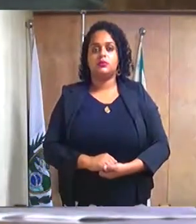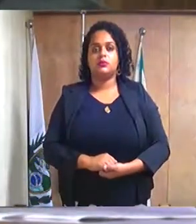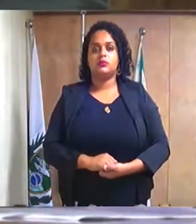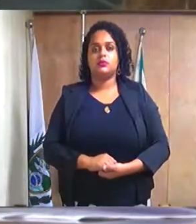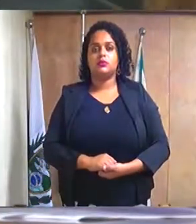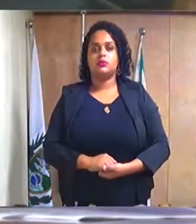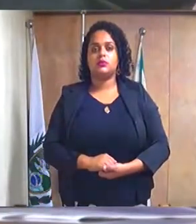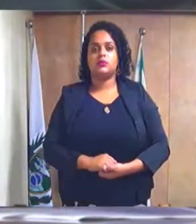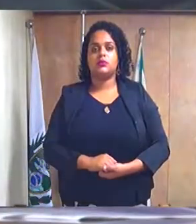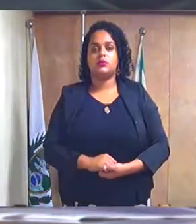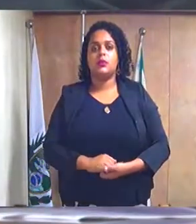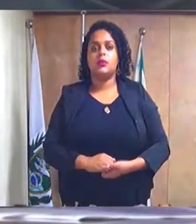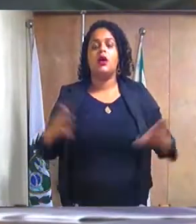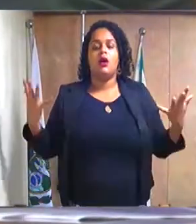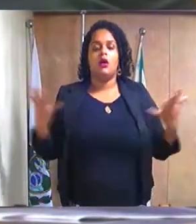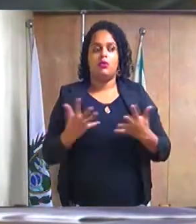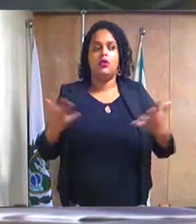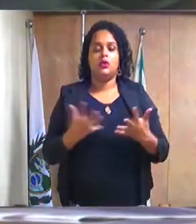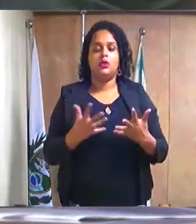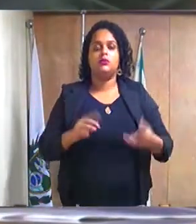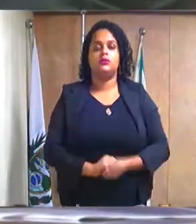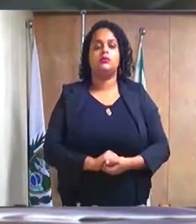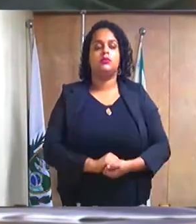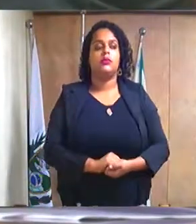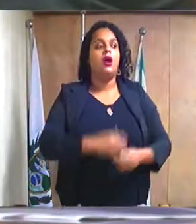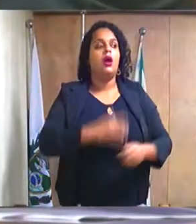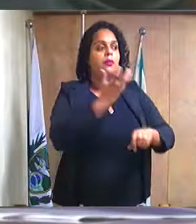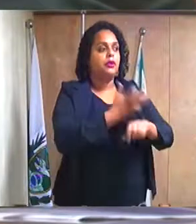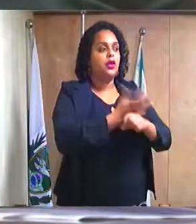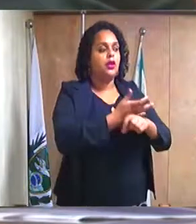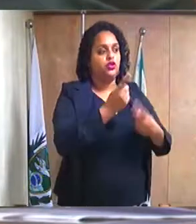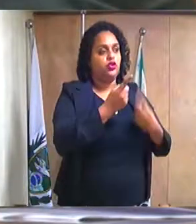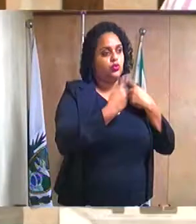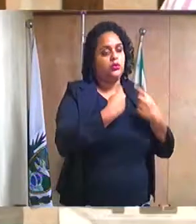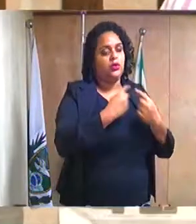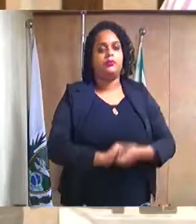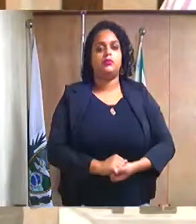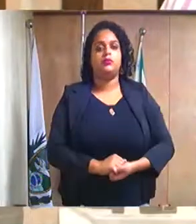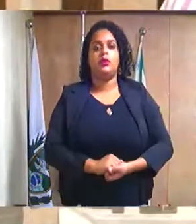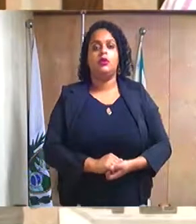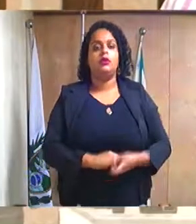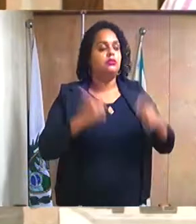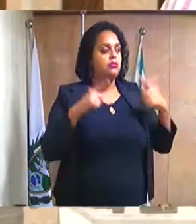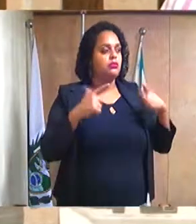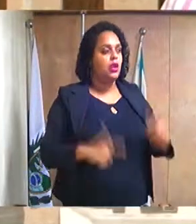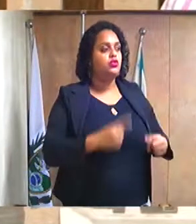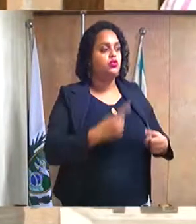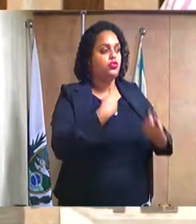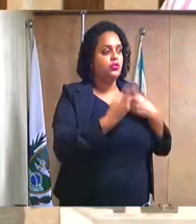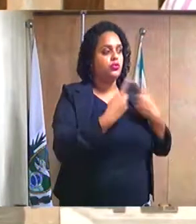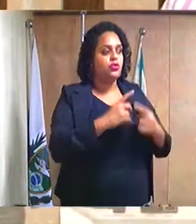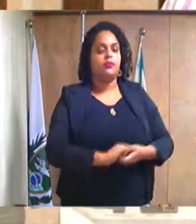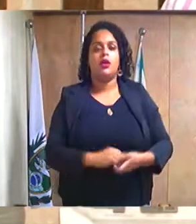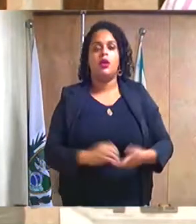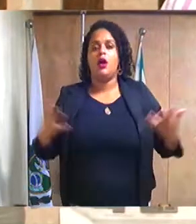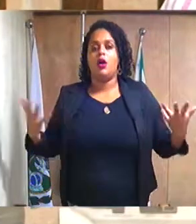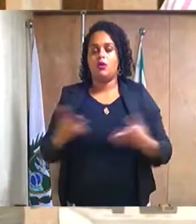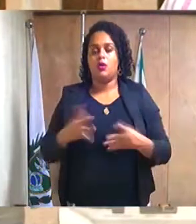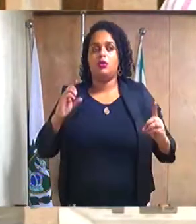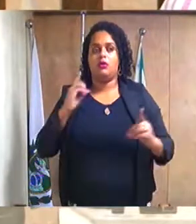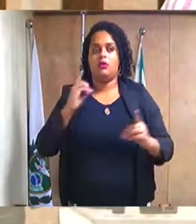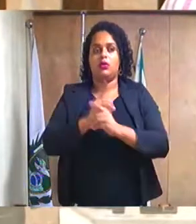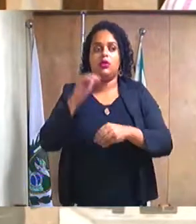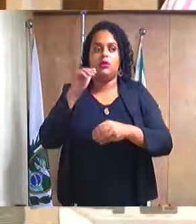Nesse momento, a matéria encontra-se em discussão. Não havendo quem queira discutir, a matéria encontra-se em